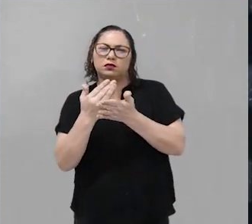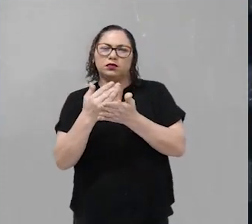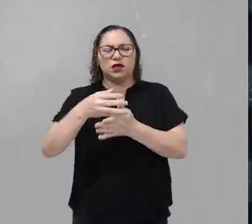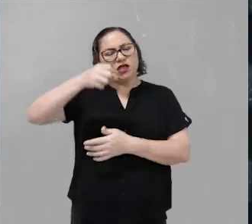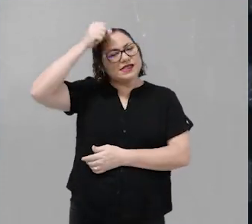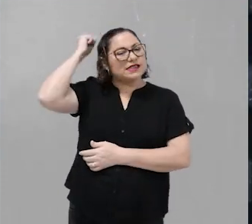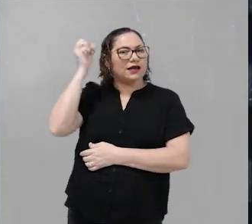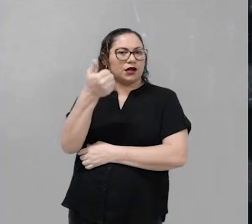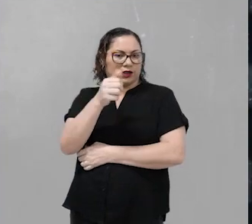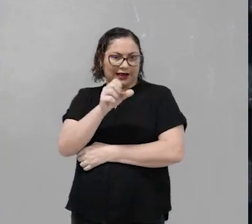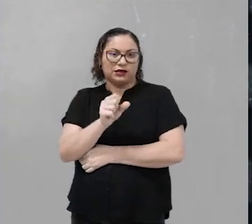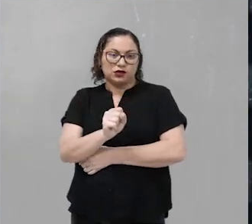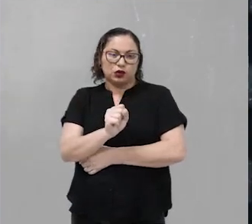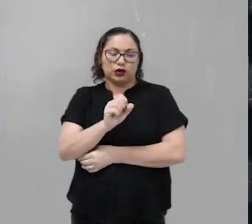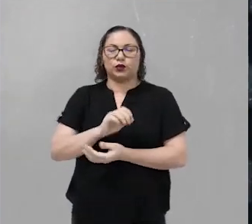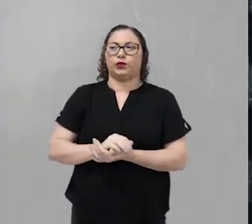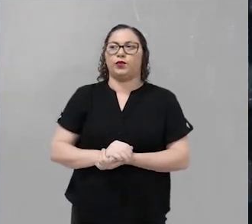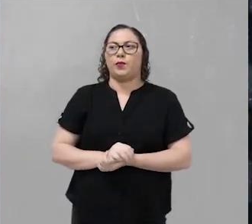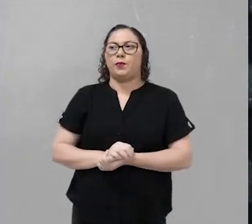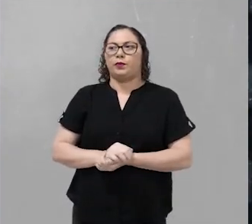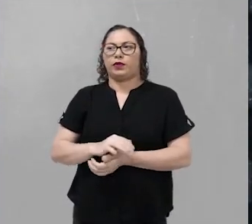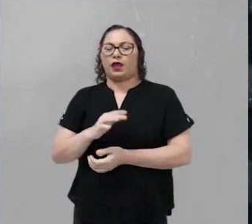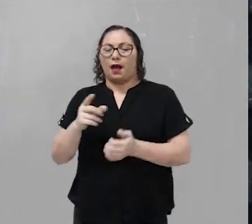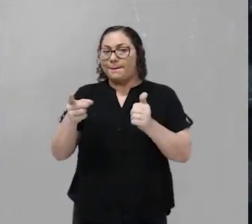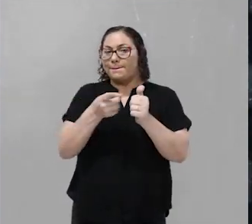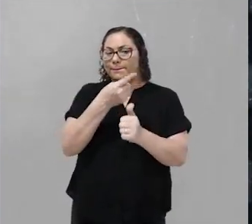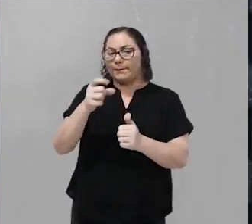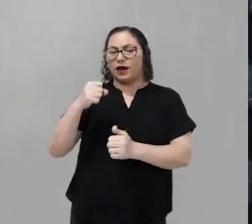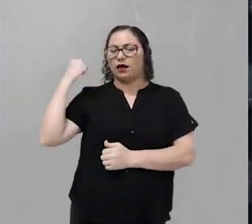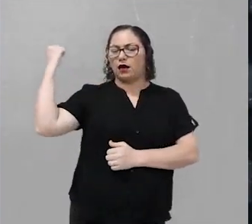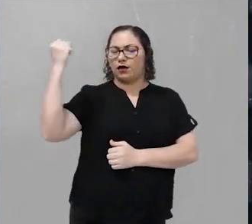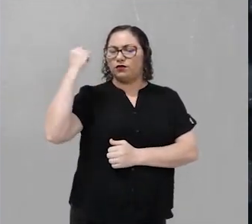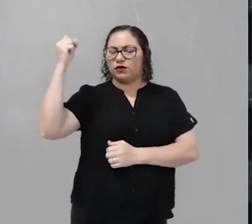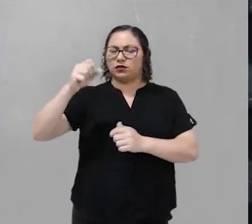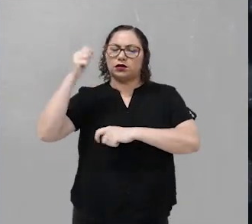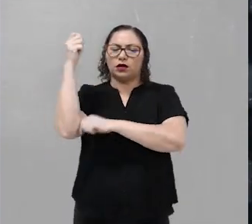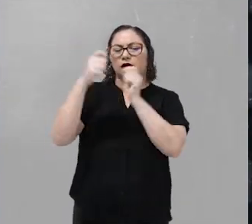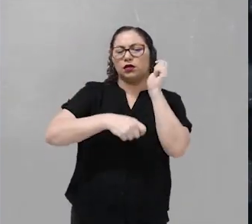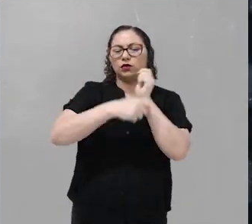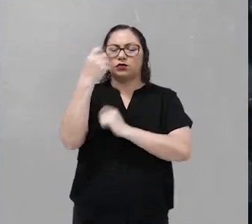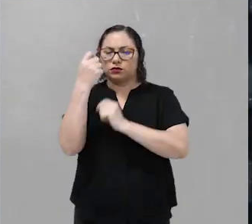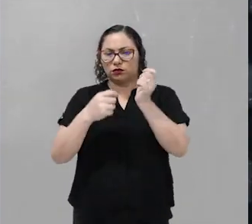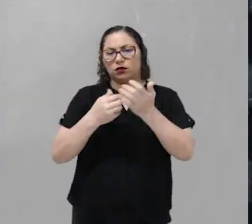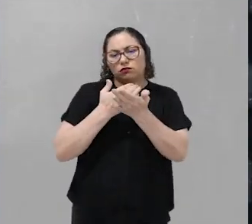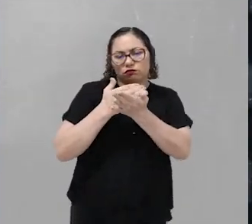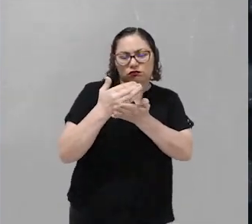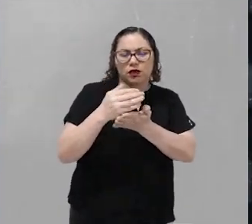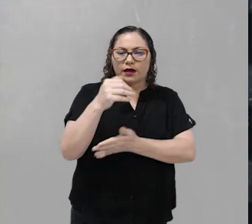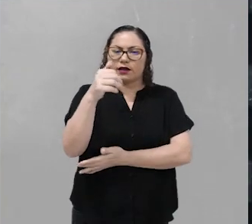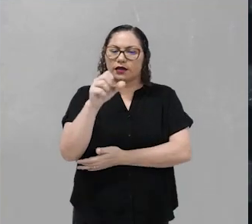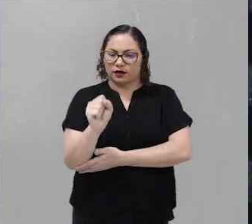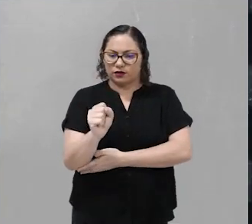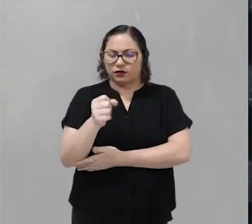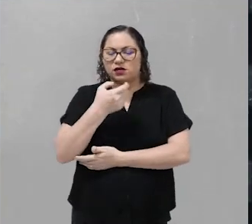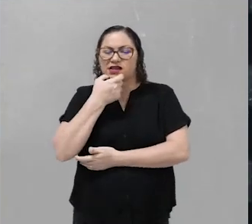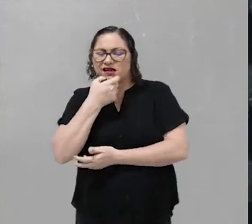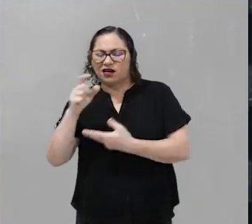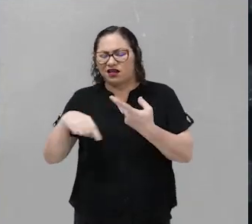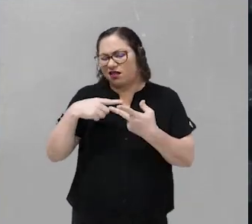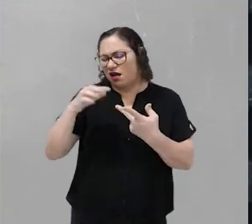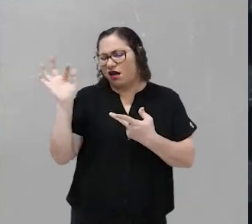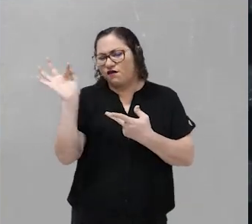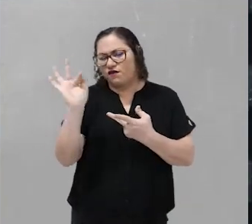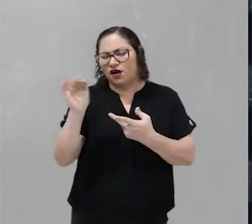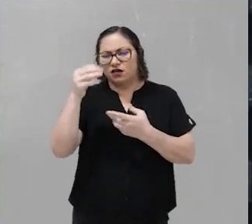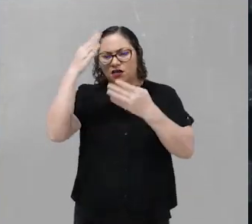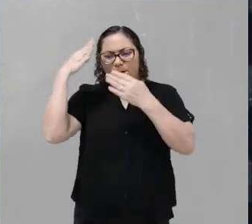XVIII, certo? A primeira Revolução Industrial ela tem início no século XVIII. Certo? A Inglaterra, a França, a